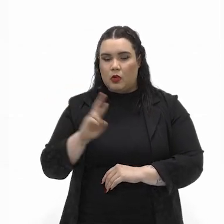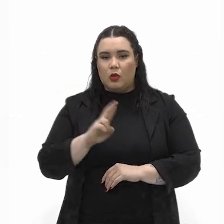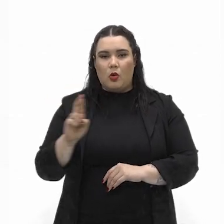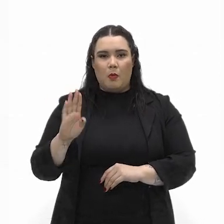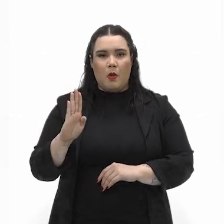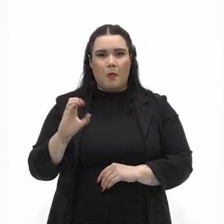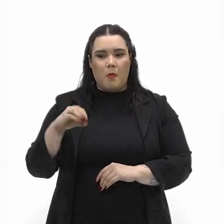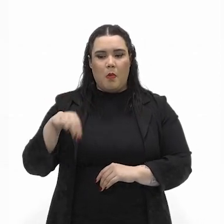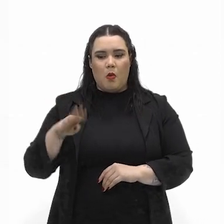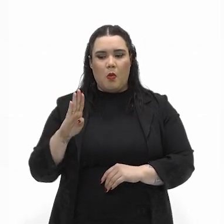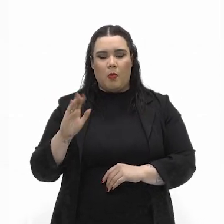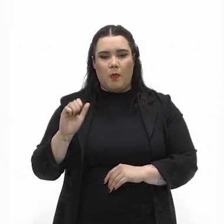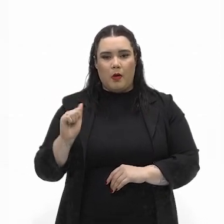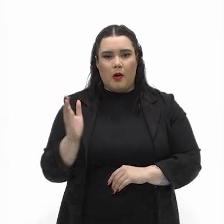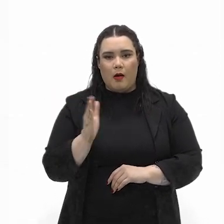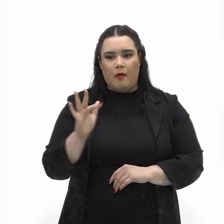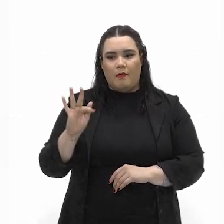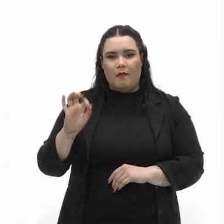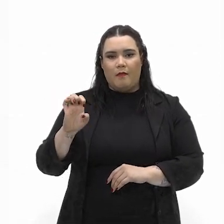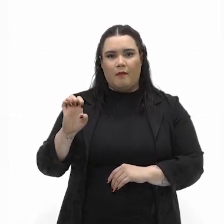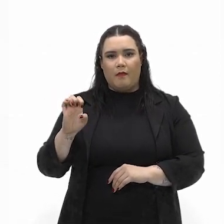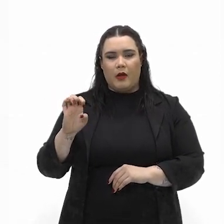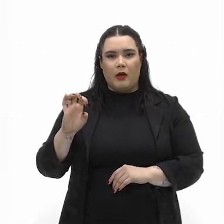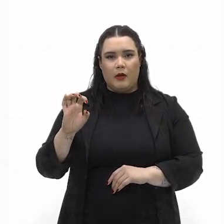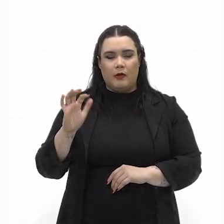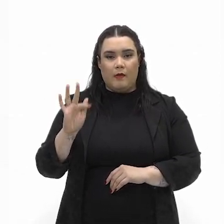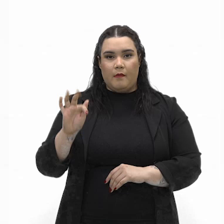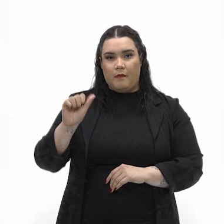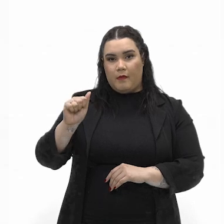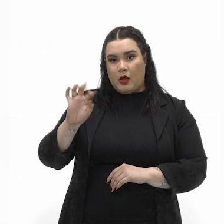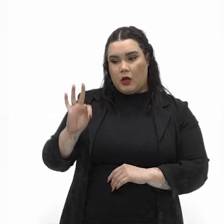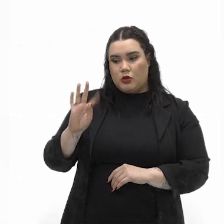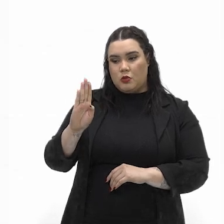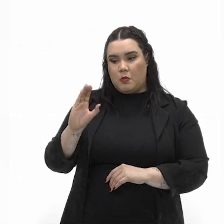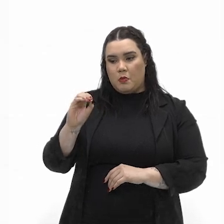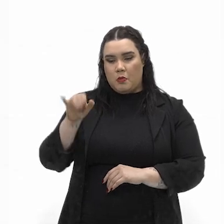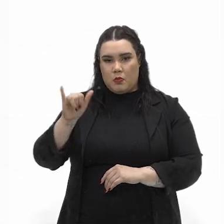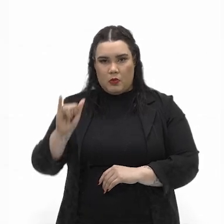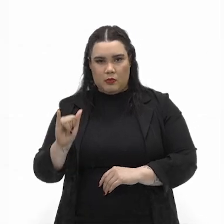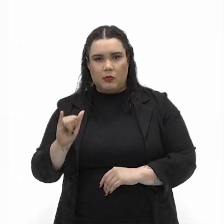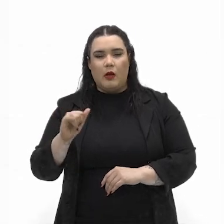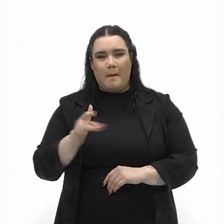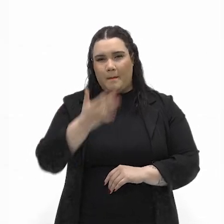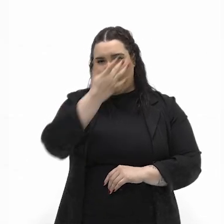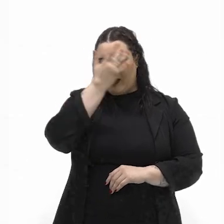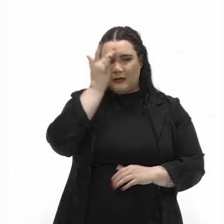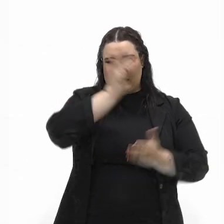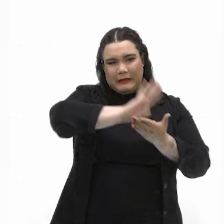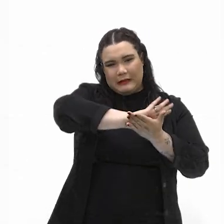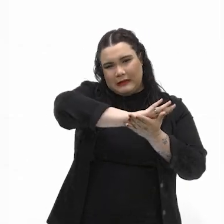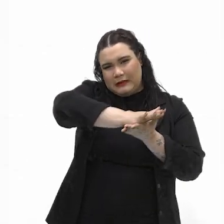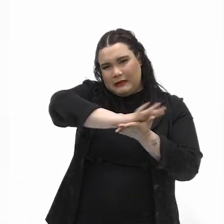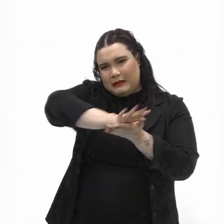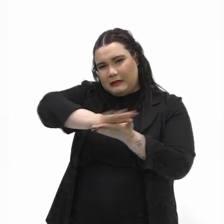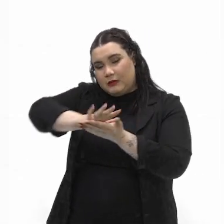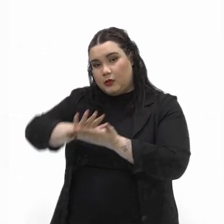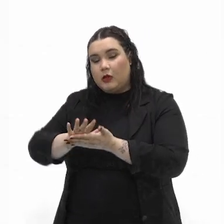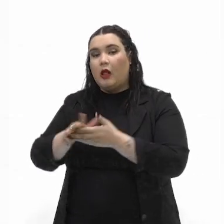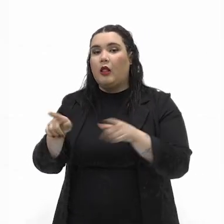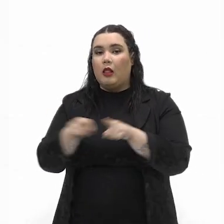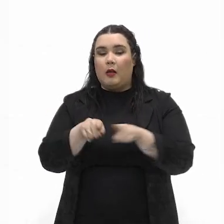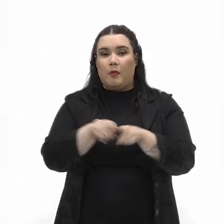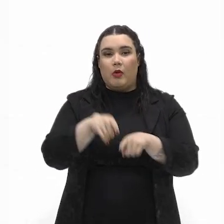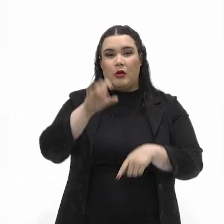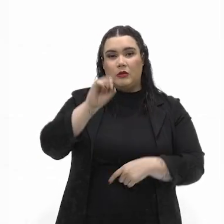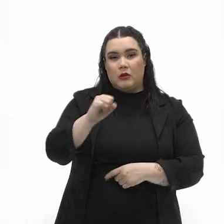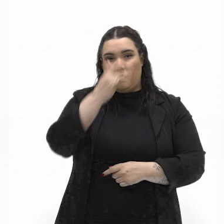tá, pessoal? Ela acabou dizimando aí milhares e milhares de pessoas e até hoje tem pessoas com sequelas por